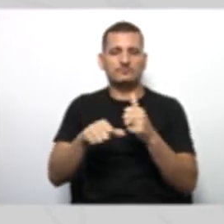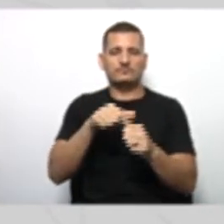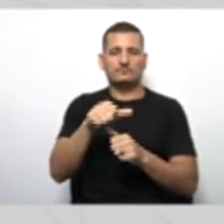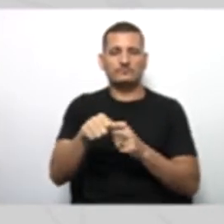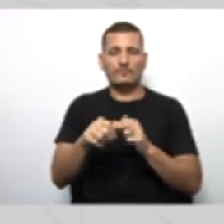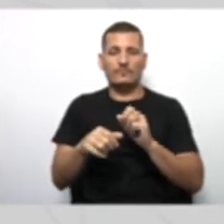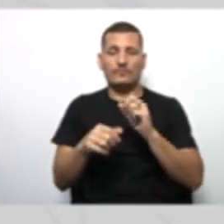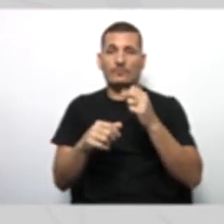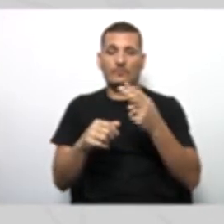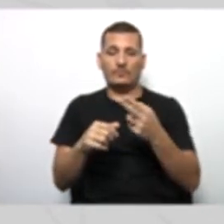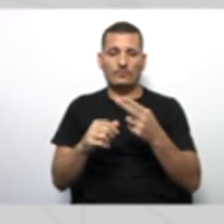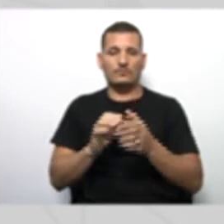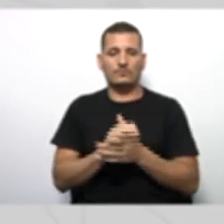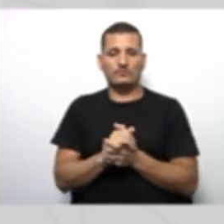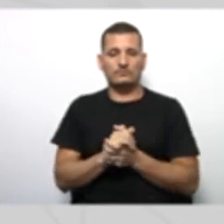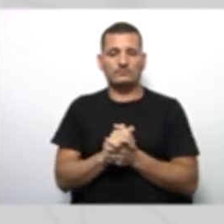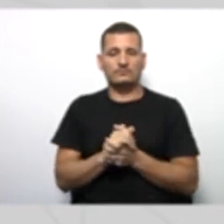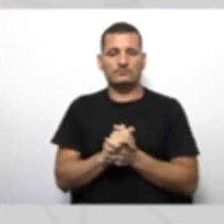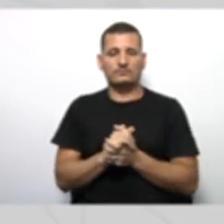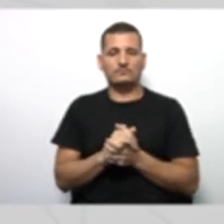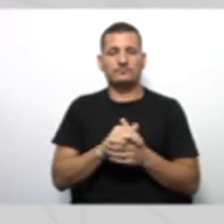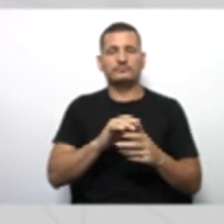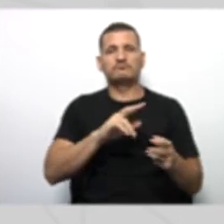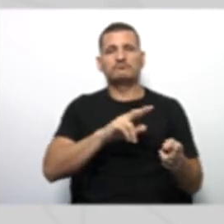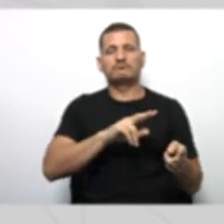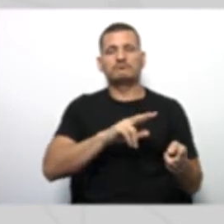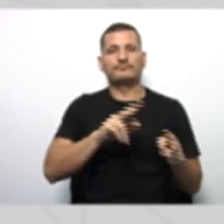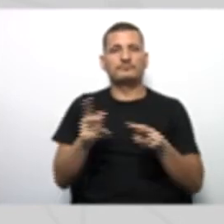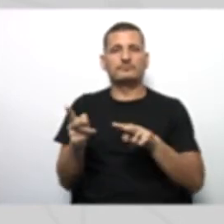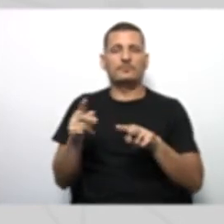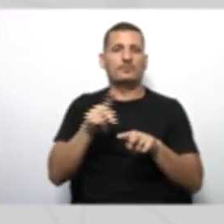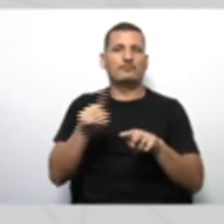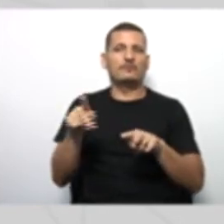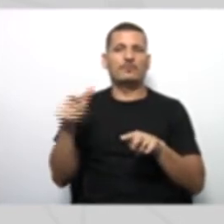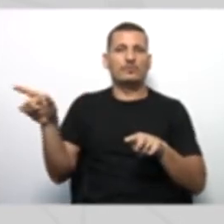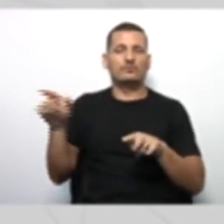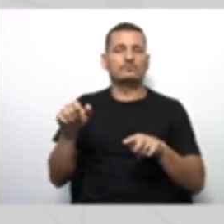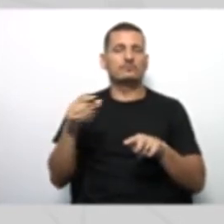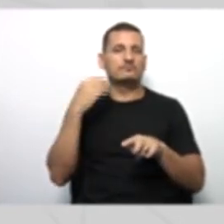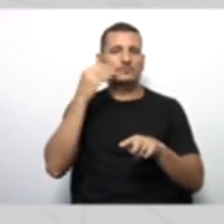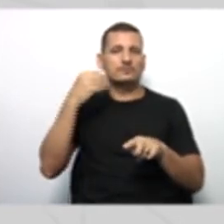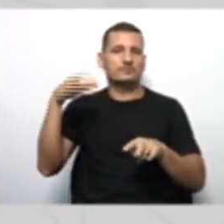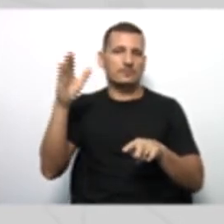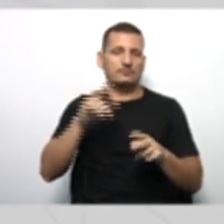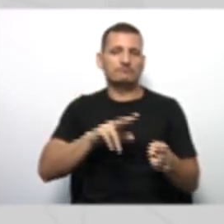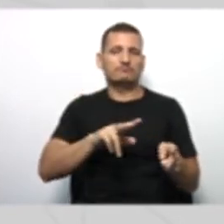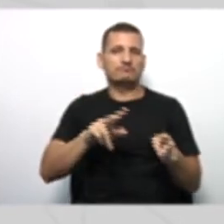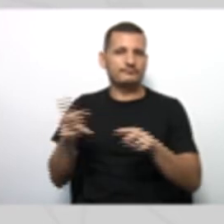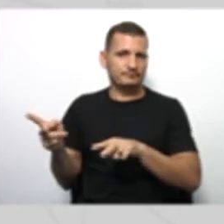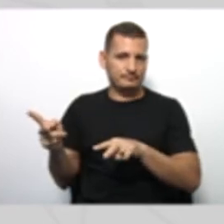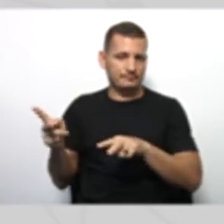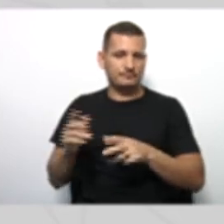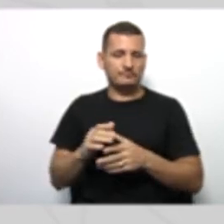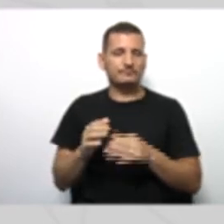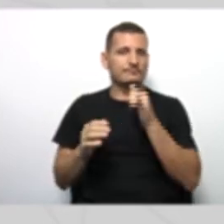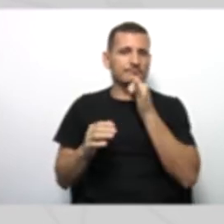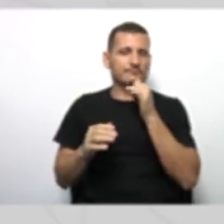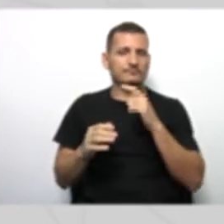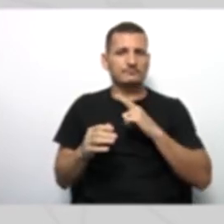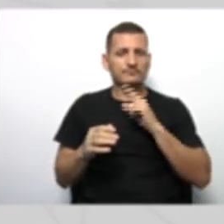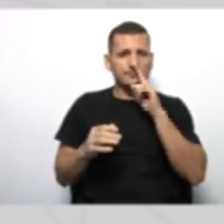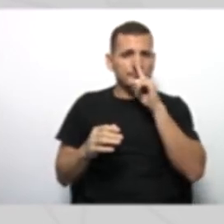Eu tenho que evitar, sempre que possível, tá? Eu vou fazer um planejamento para evitar aquele risco. Eu vou reduzir ao